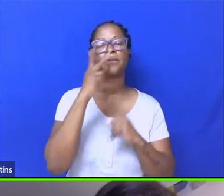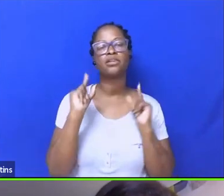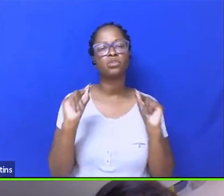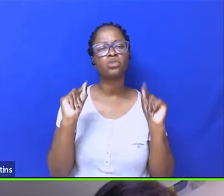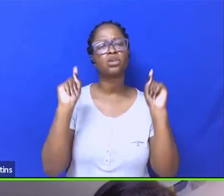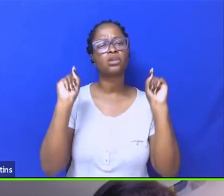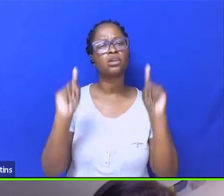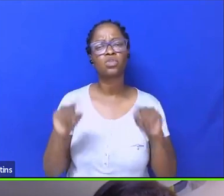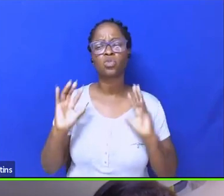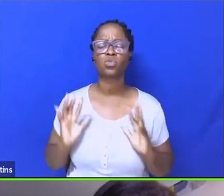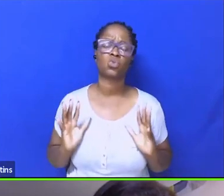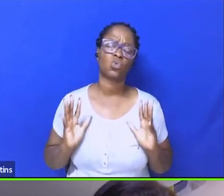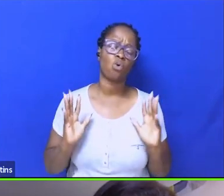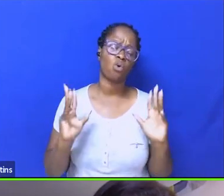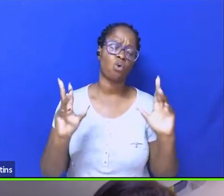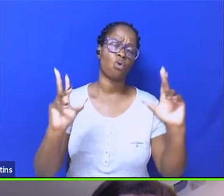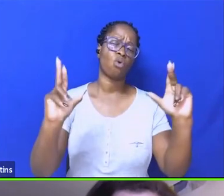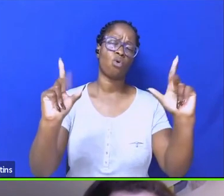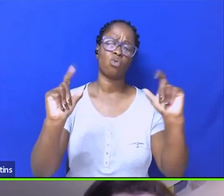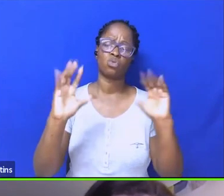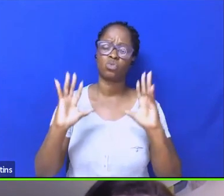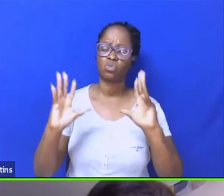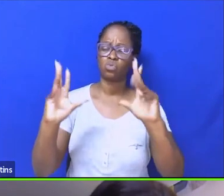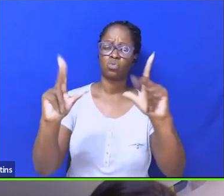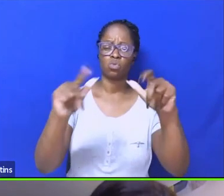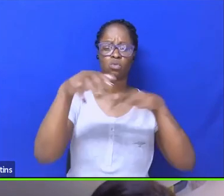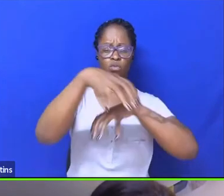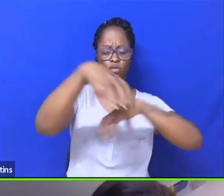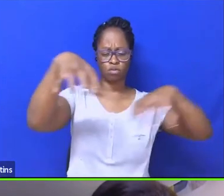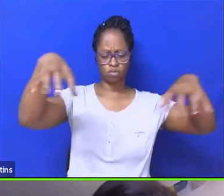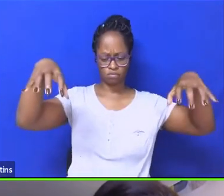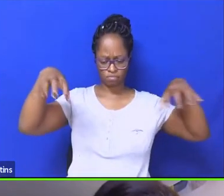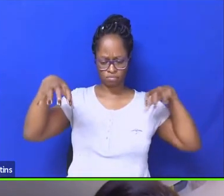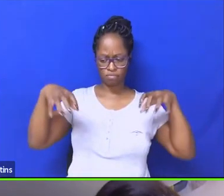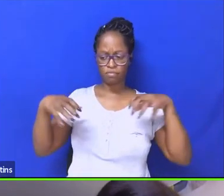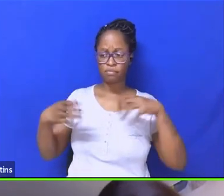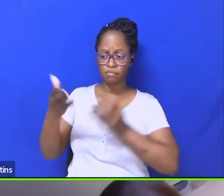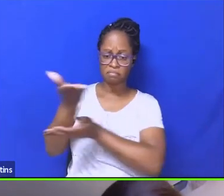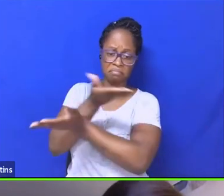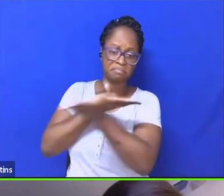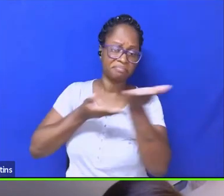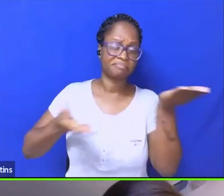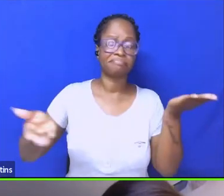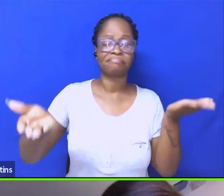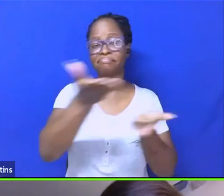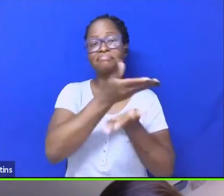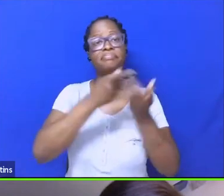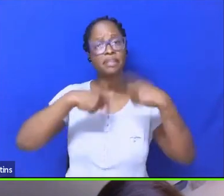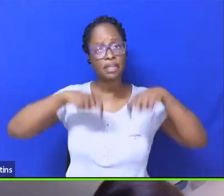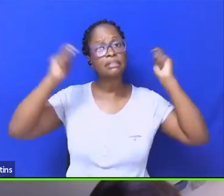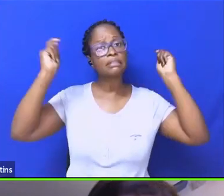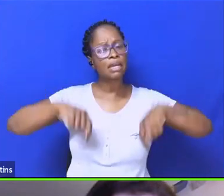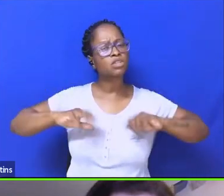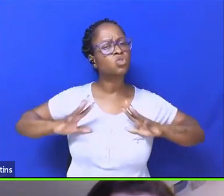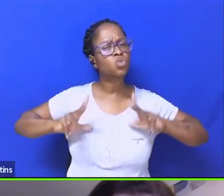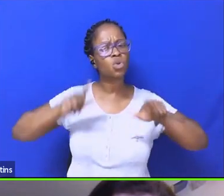poder haria que as mulheres e todos que ocuparam esos